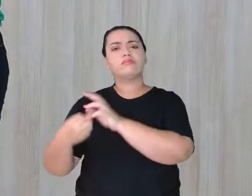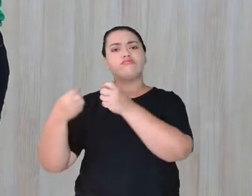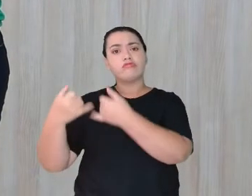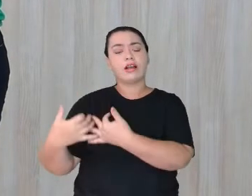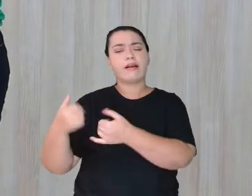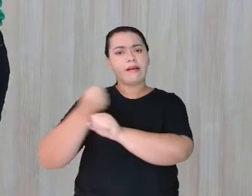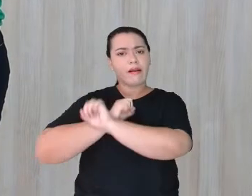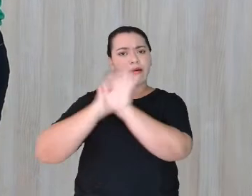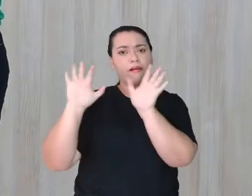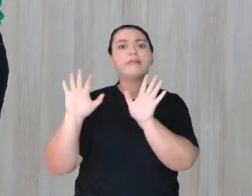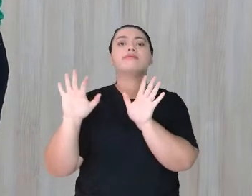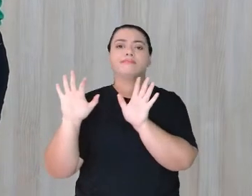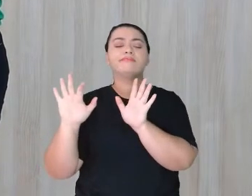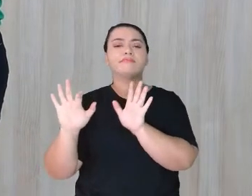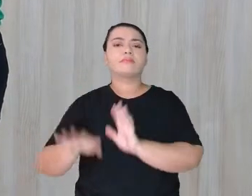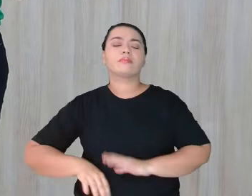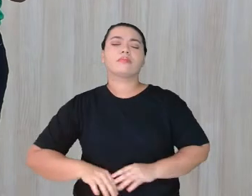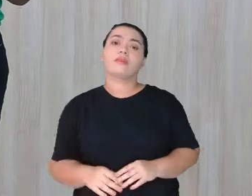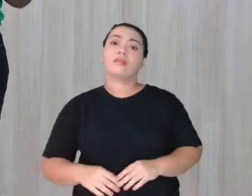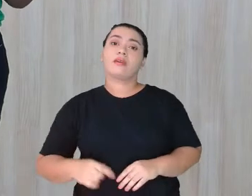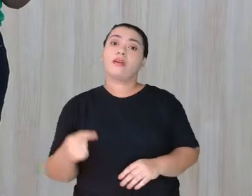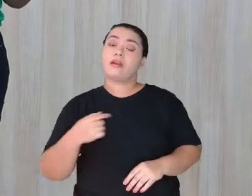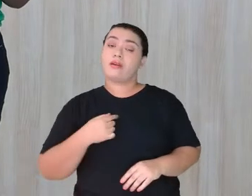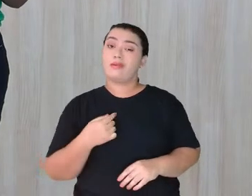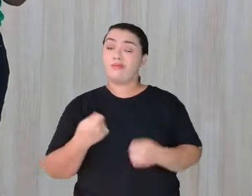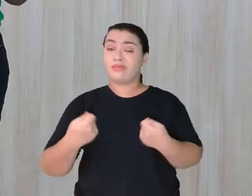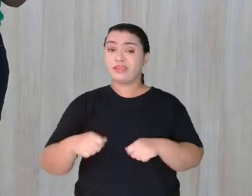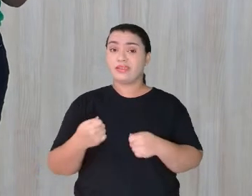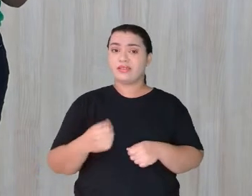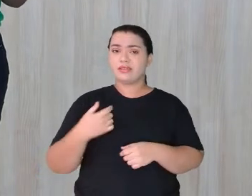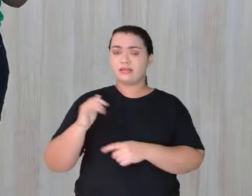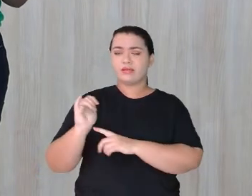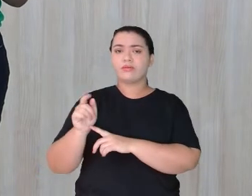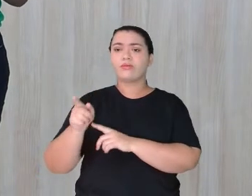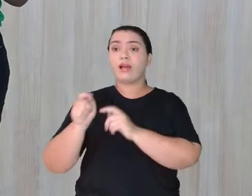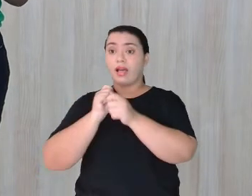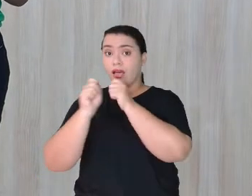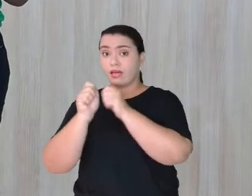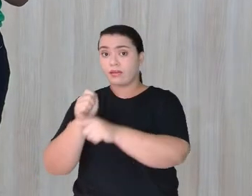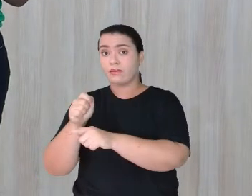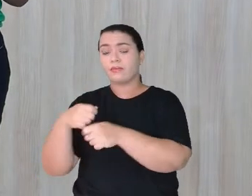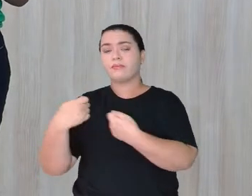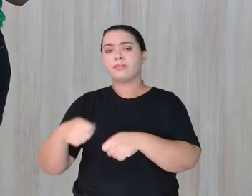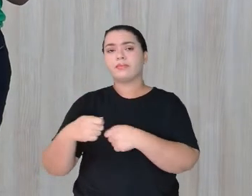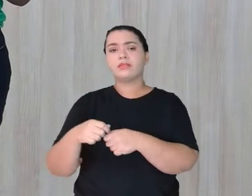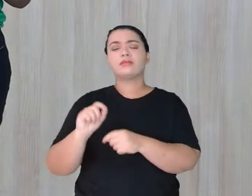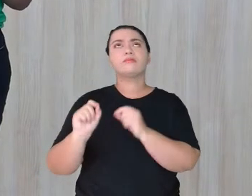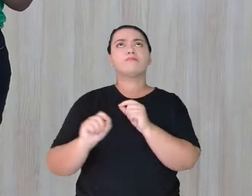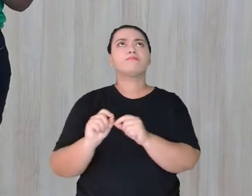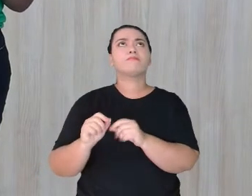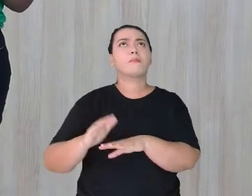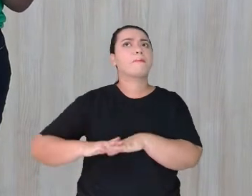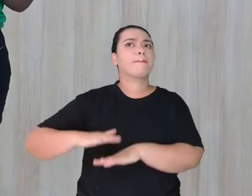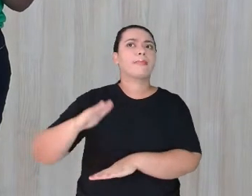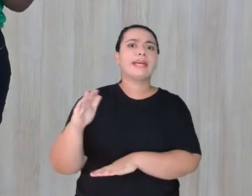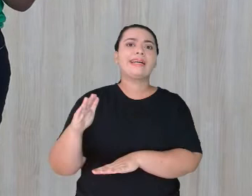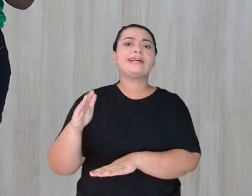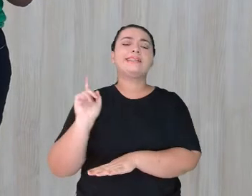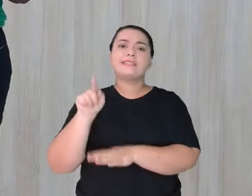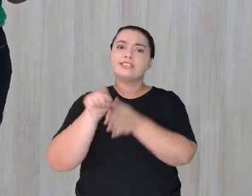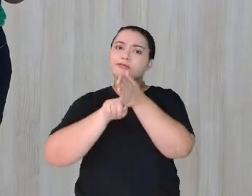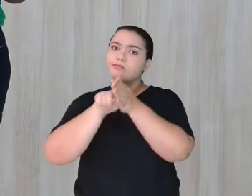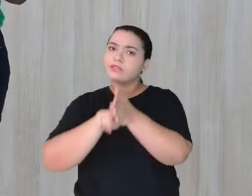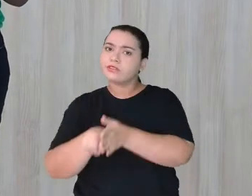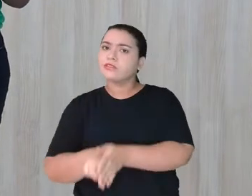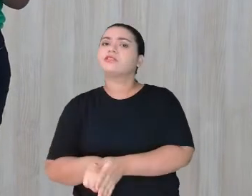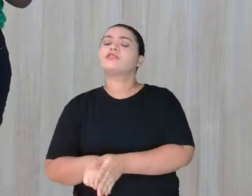eu preciso primeiro contar uma história, né? A reportagem ela vai exigir um cunho mais